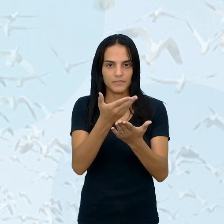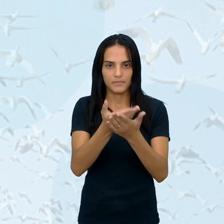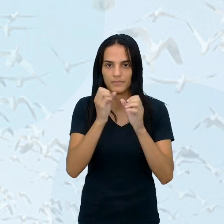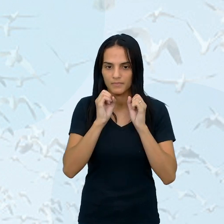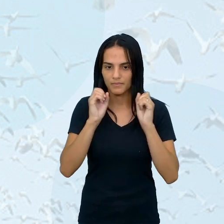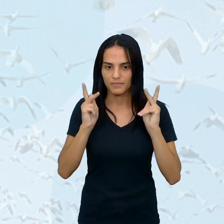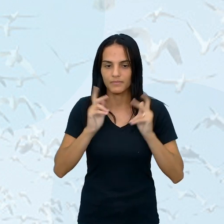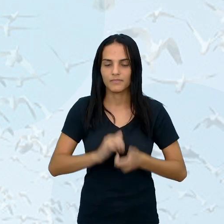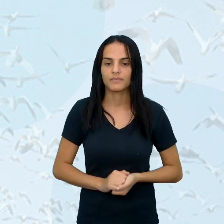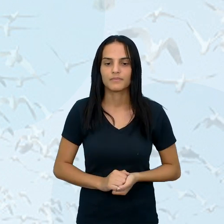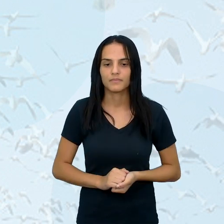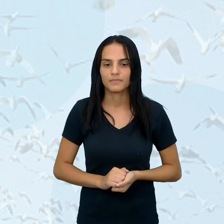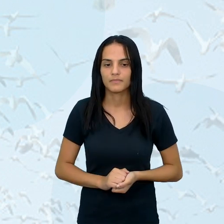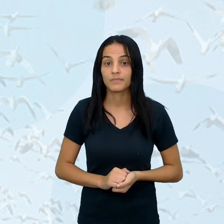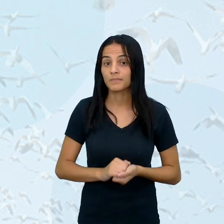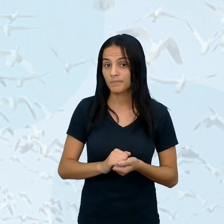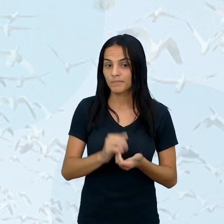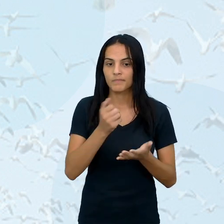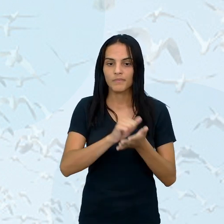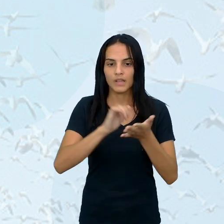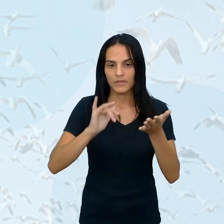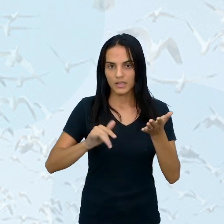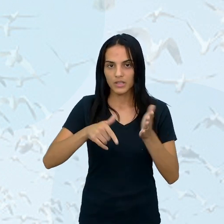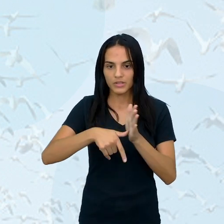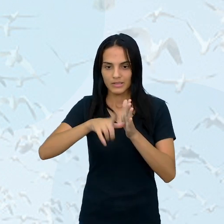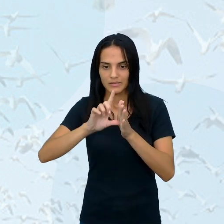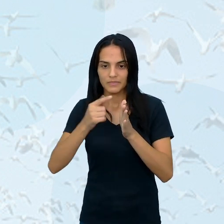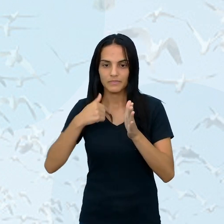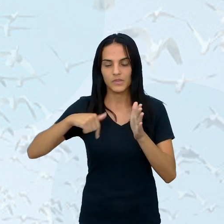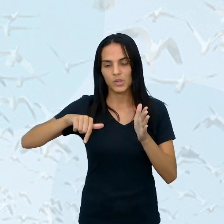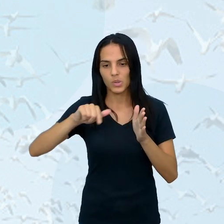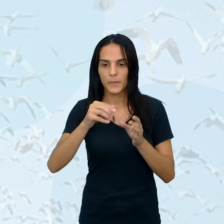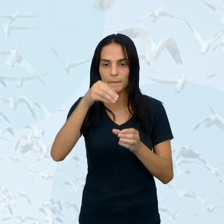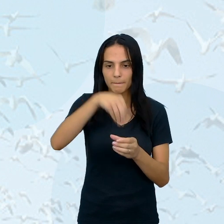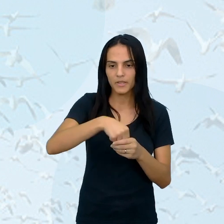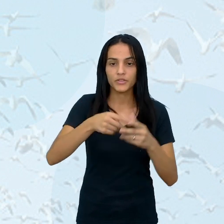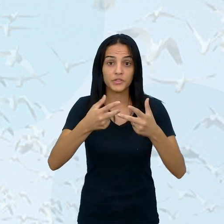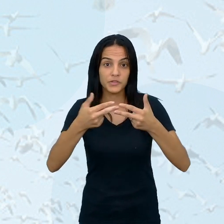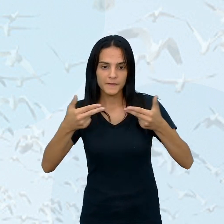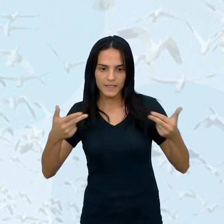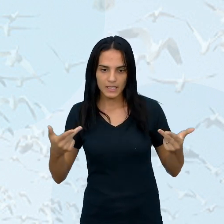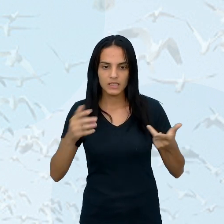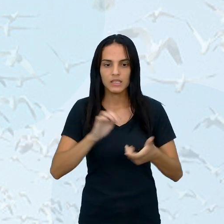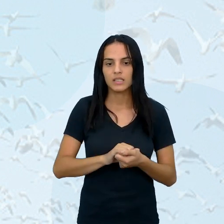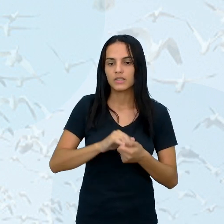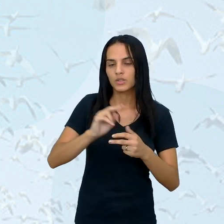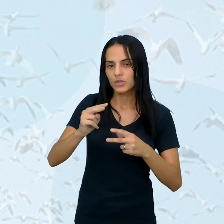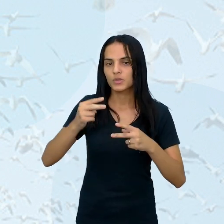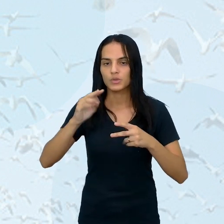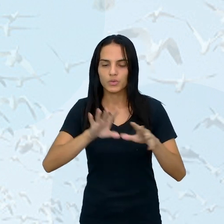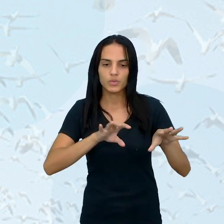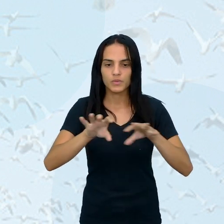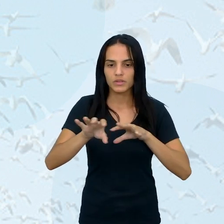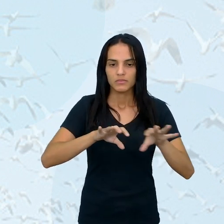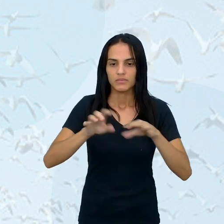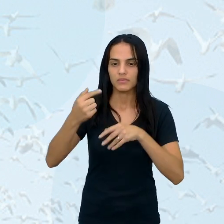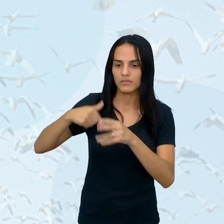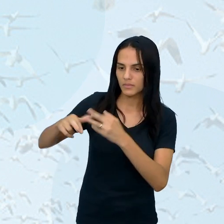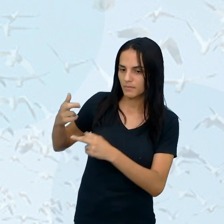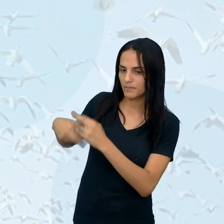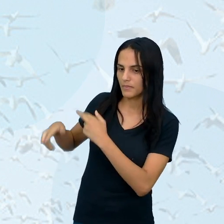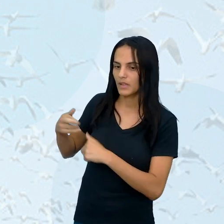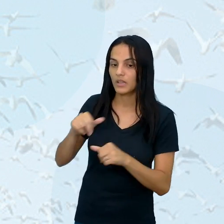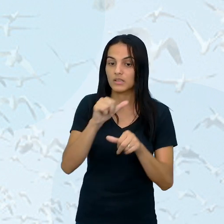bom? Na atividade anterior, nos envolvemos com diversos tipos de deslocamentos que relacionamos com as